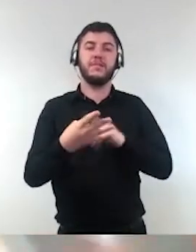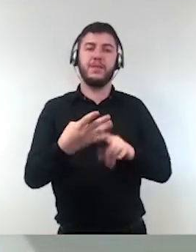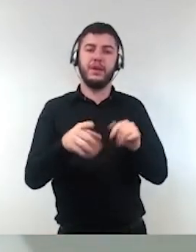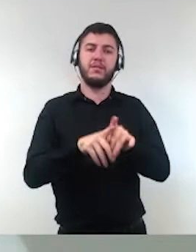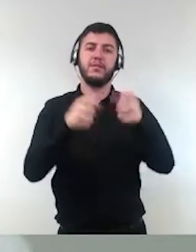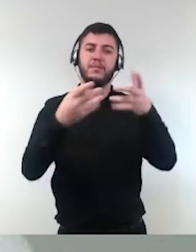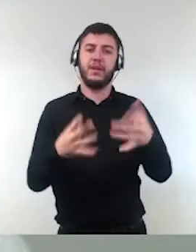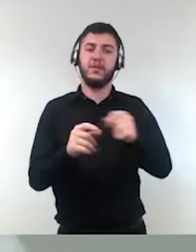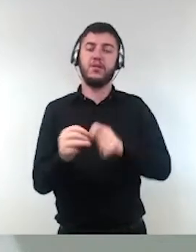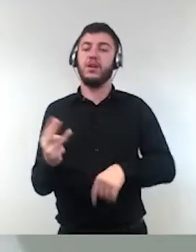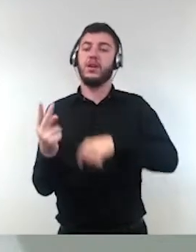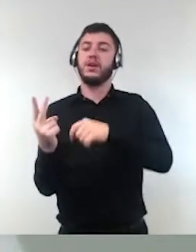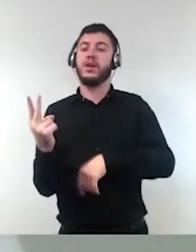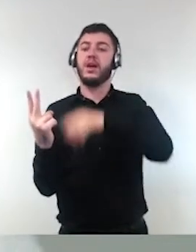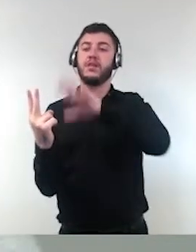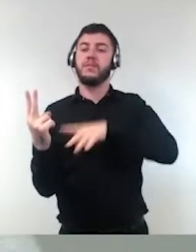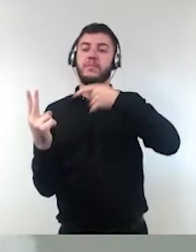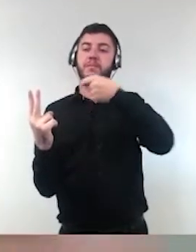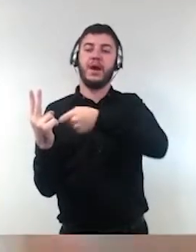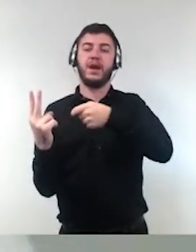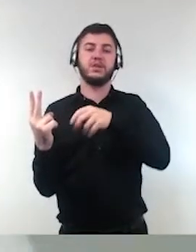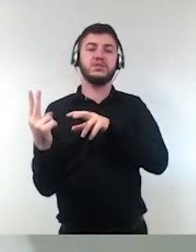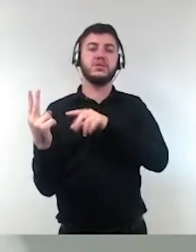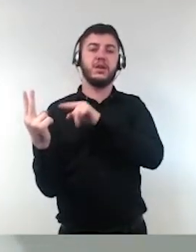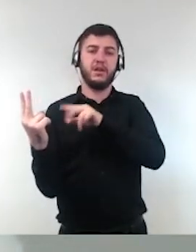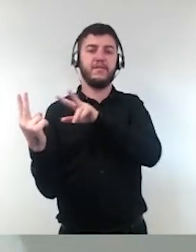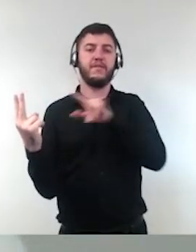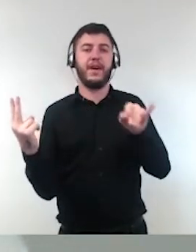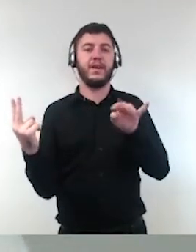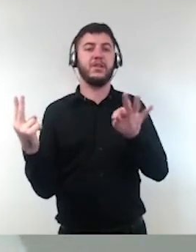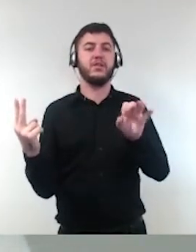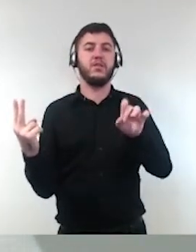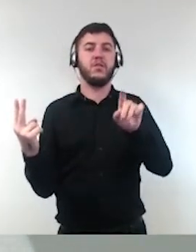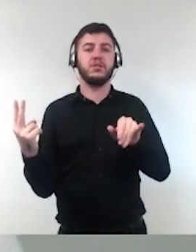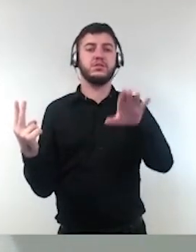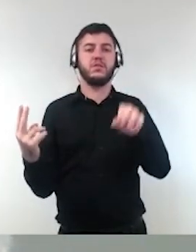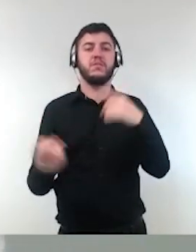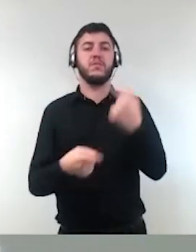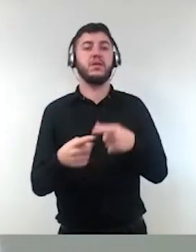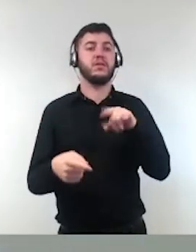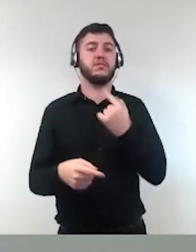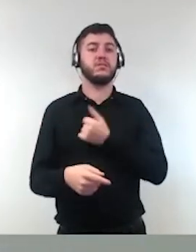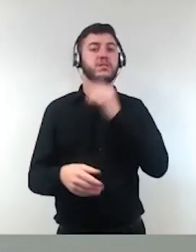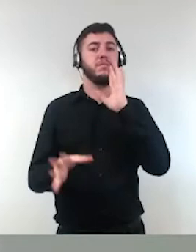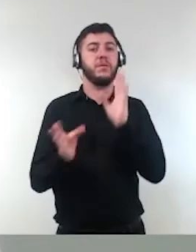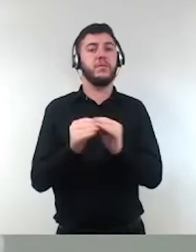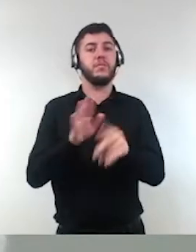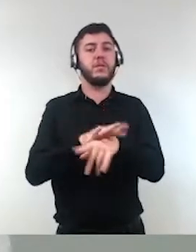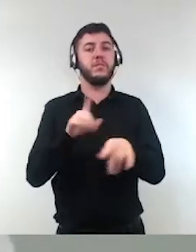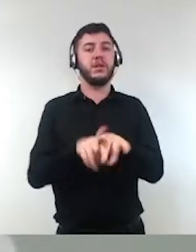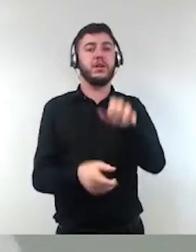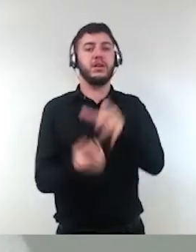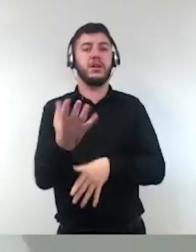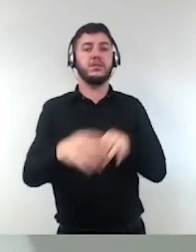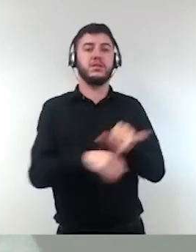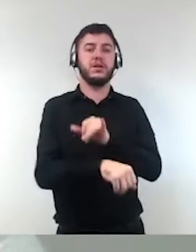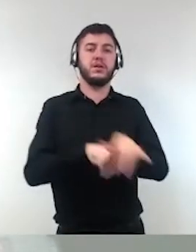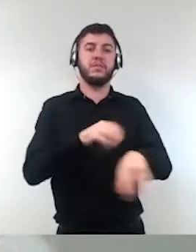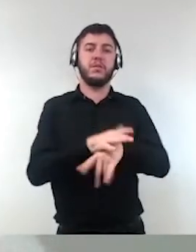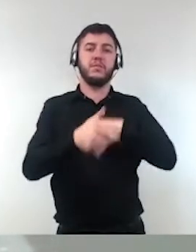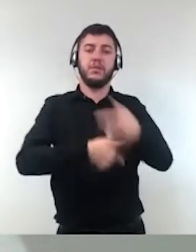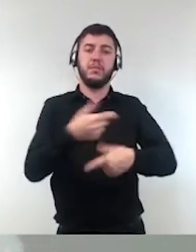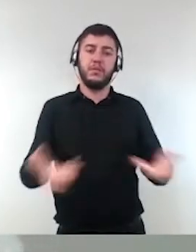numa ergonomia do trabalho, uma ergonomia para o Poder Judiciário nesses novos tempos é muito importante. Da mesma